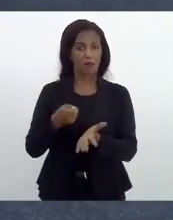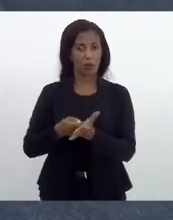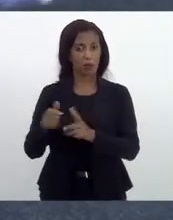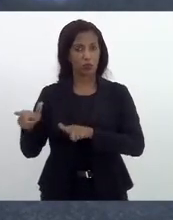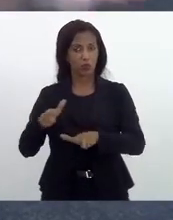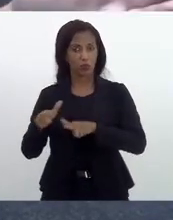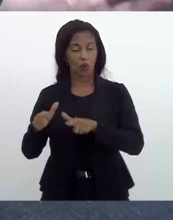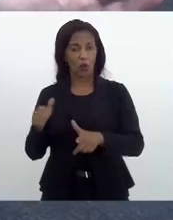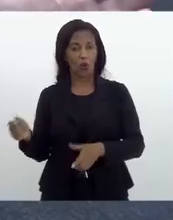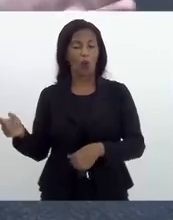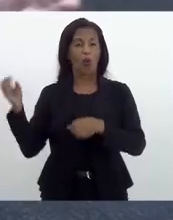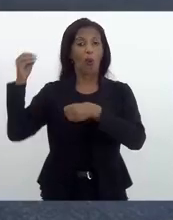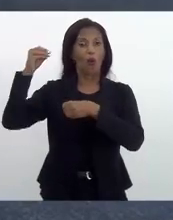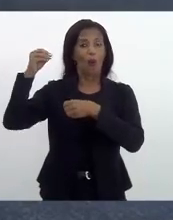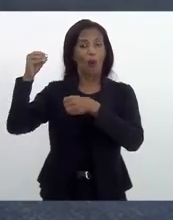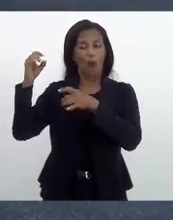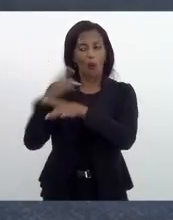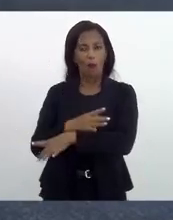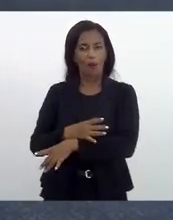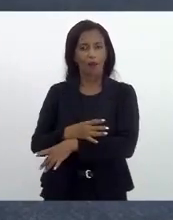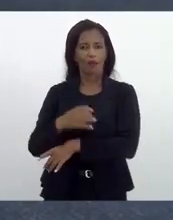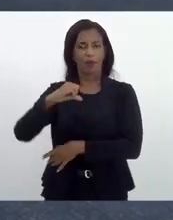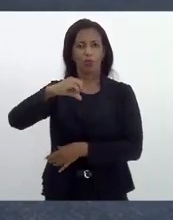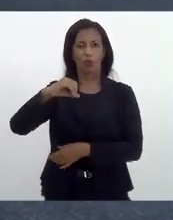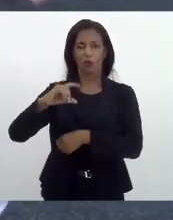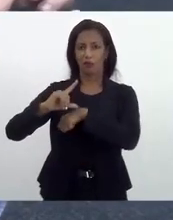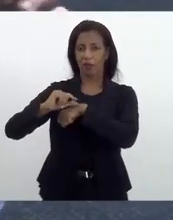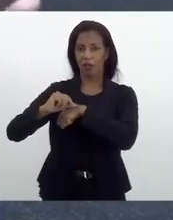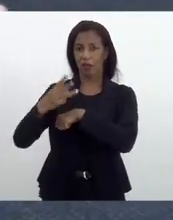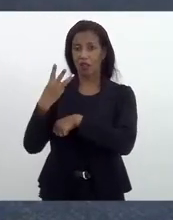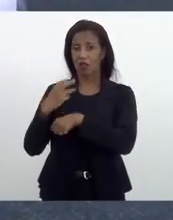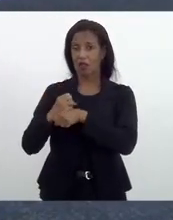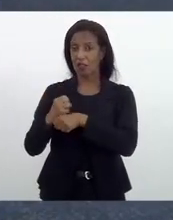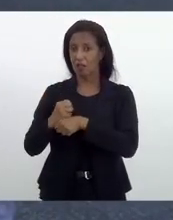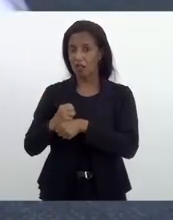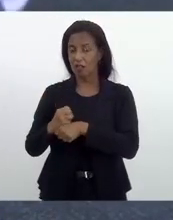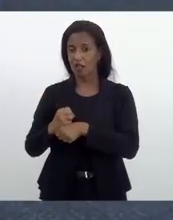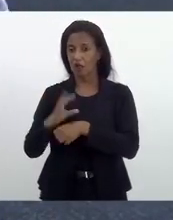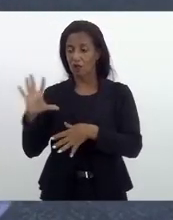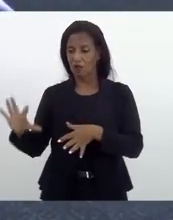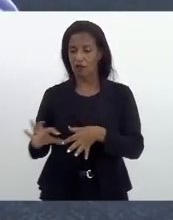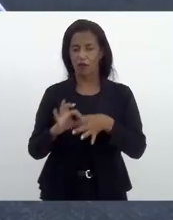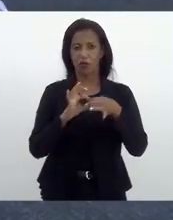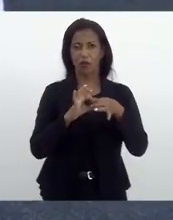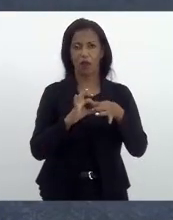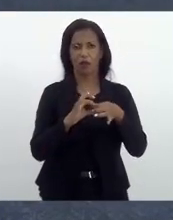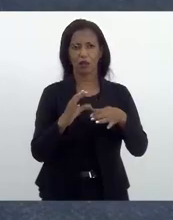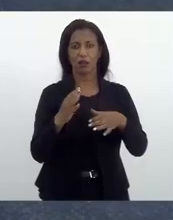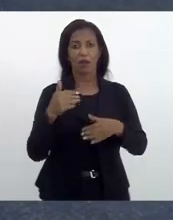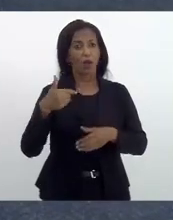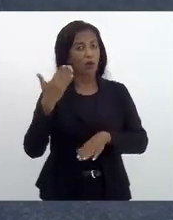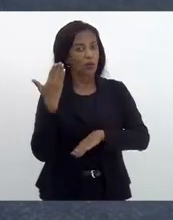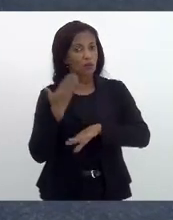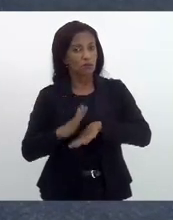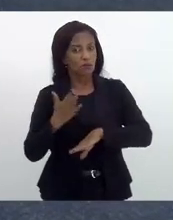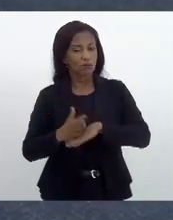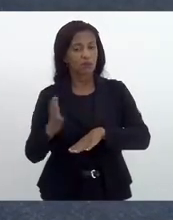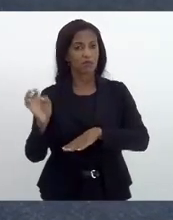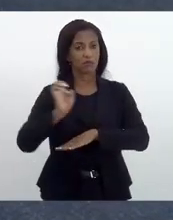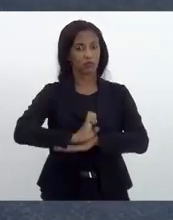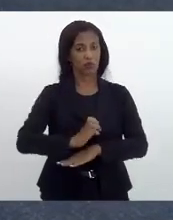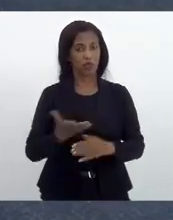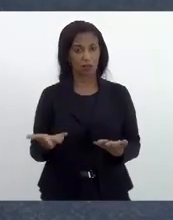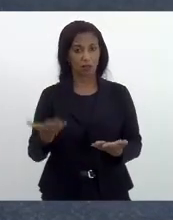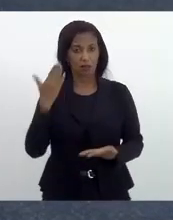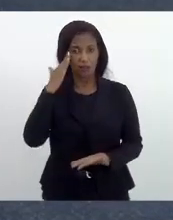complete 90 horas de formação continuada ao longo dos três anos, vinculada às funções que ele exerce no Estado, entendeu, Sérgio